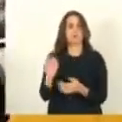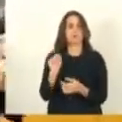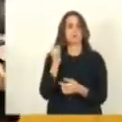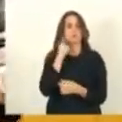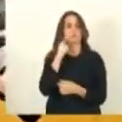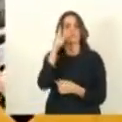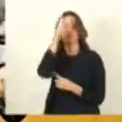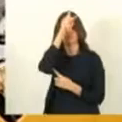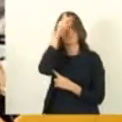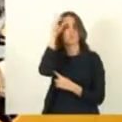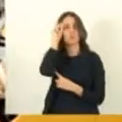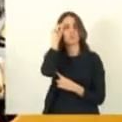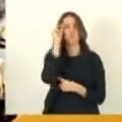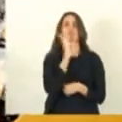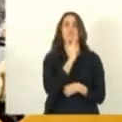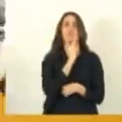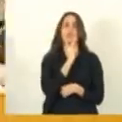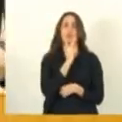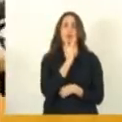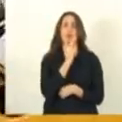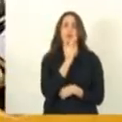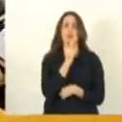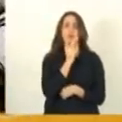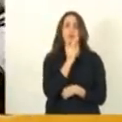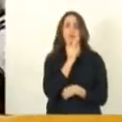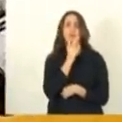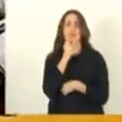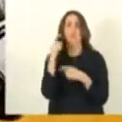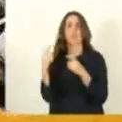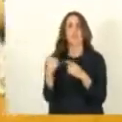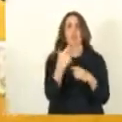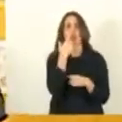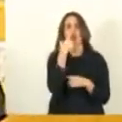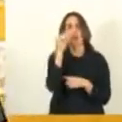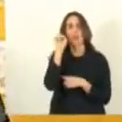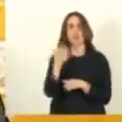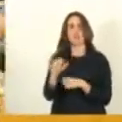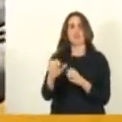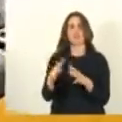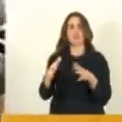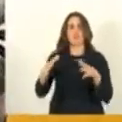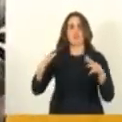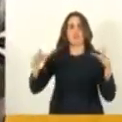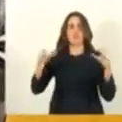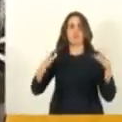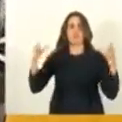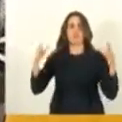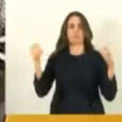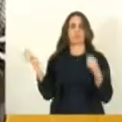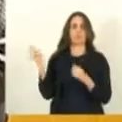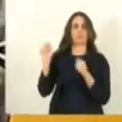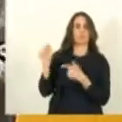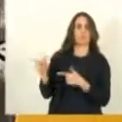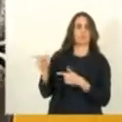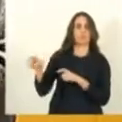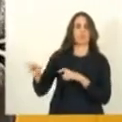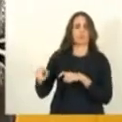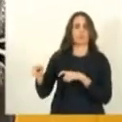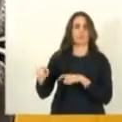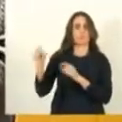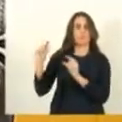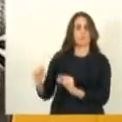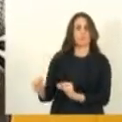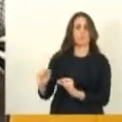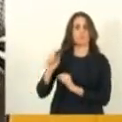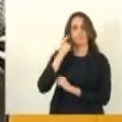as prefeituras da Grande Vitória, onde a quantidade de lixo é superior aos municípios de